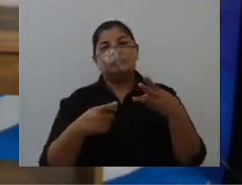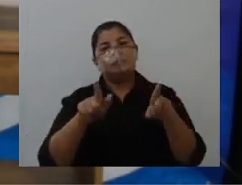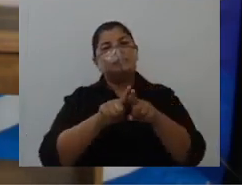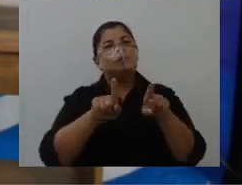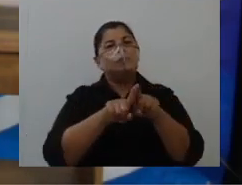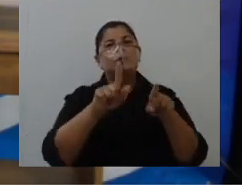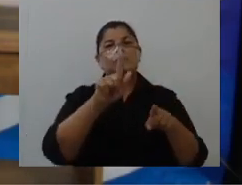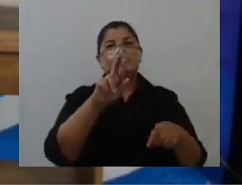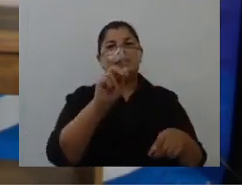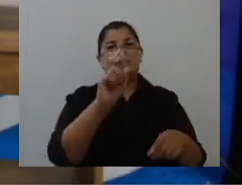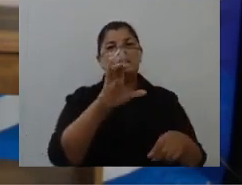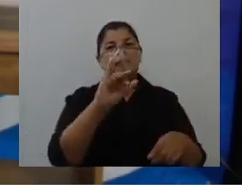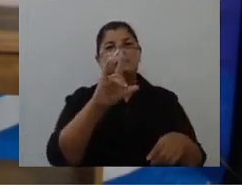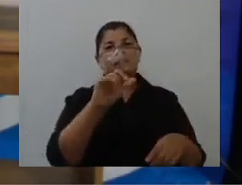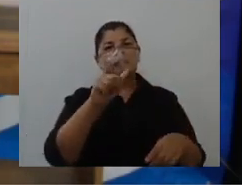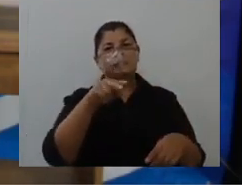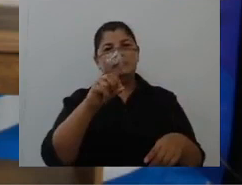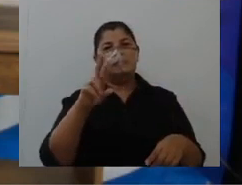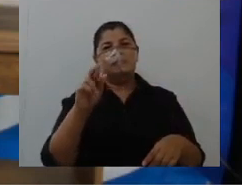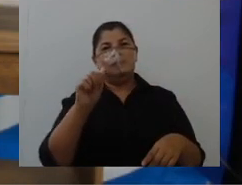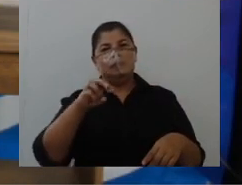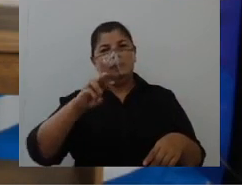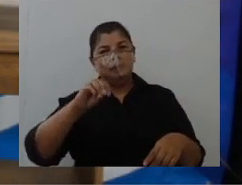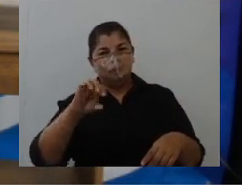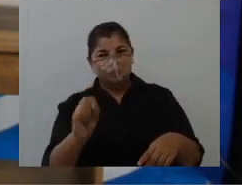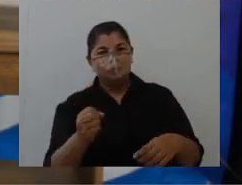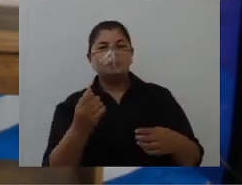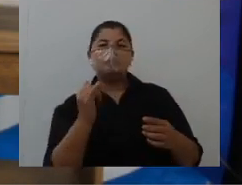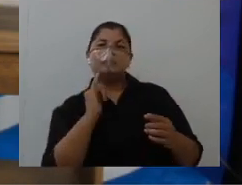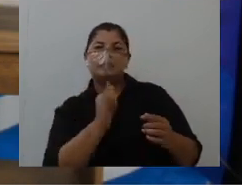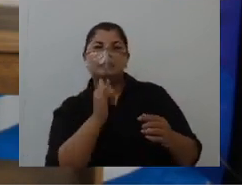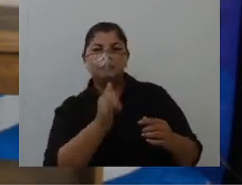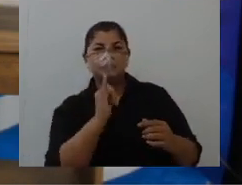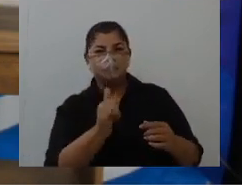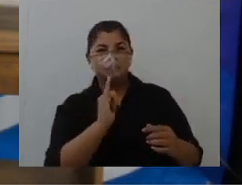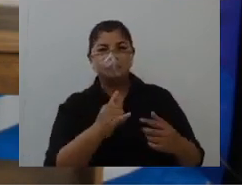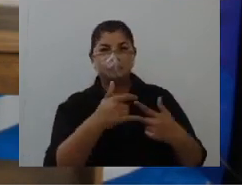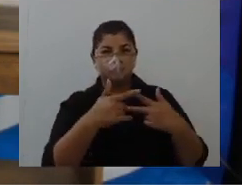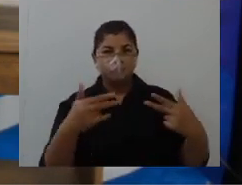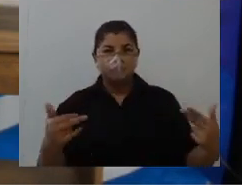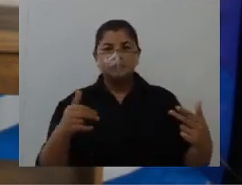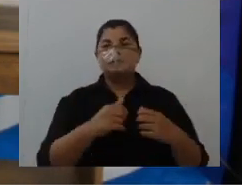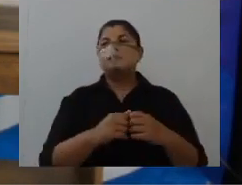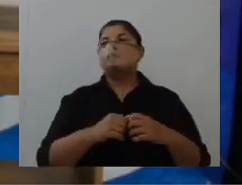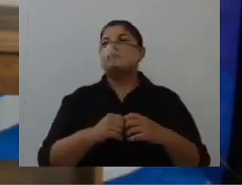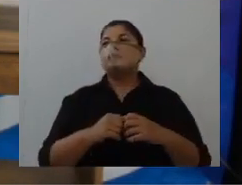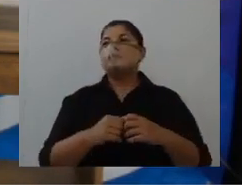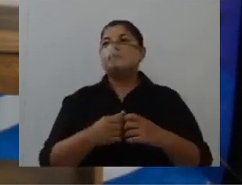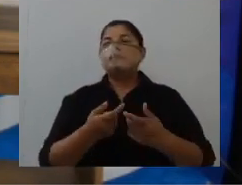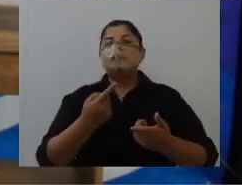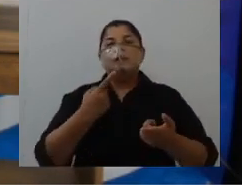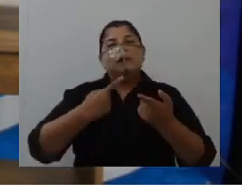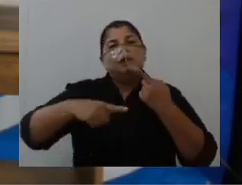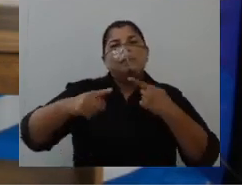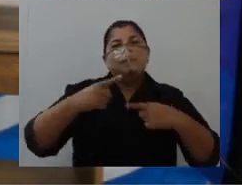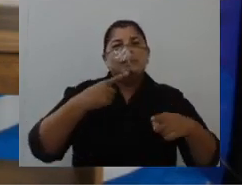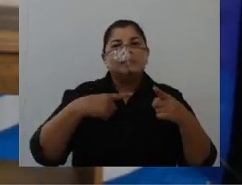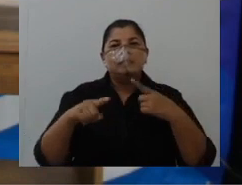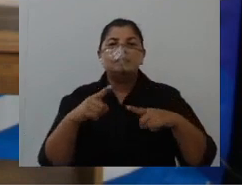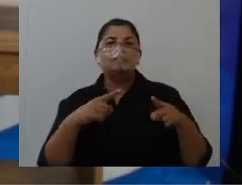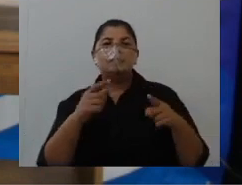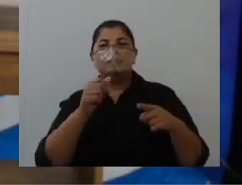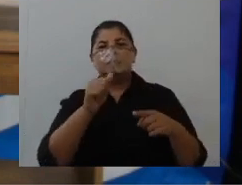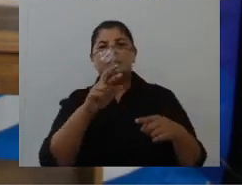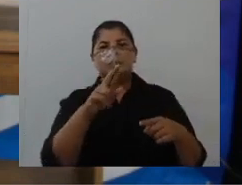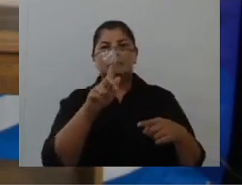para você que estamos falando de um texto narrativo. A argumentação, essa eu adoro, hein? O texto argumentativo eu gosto